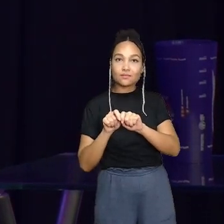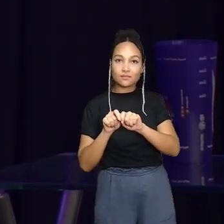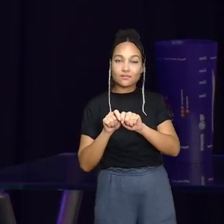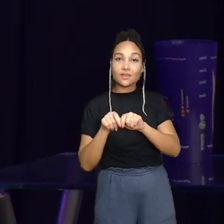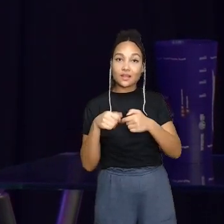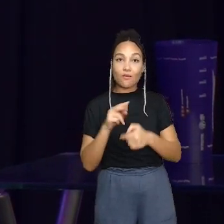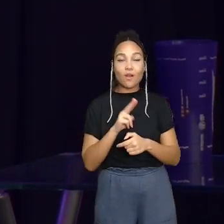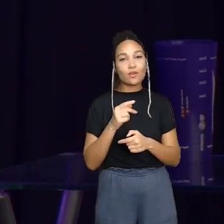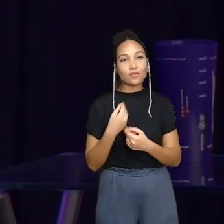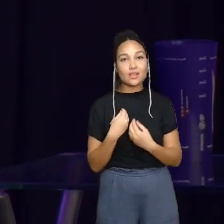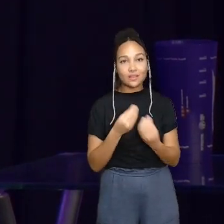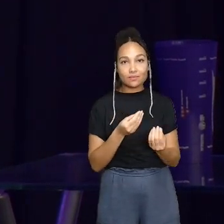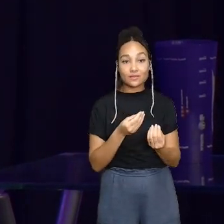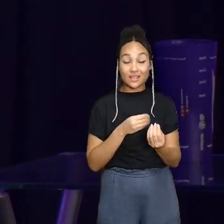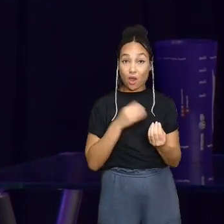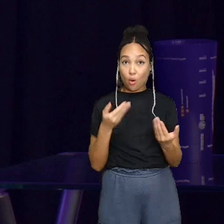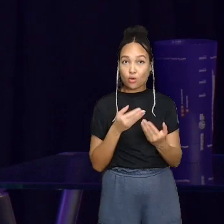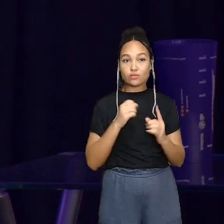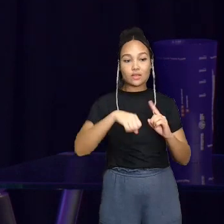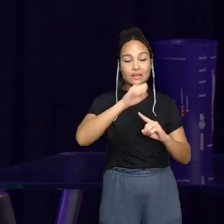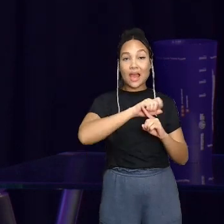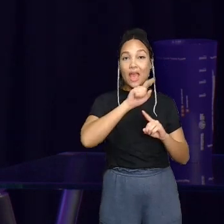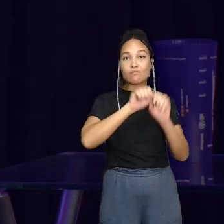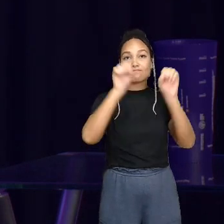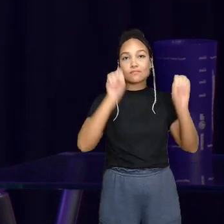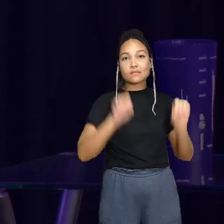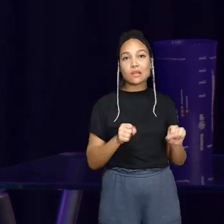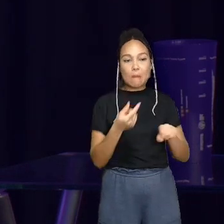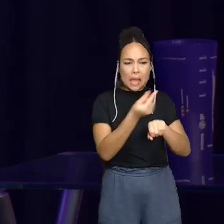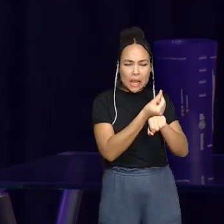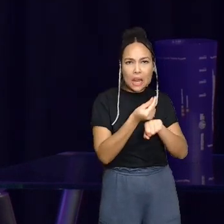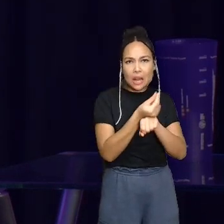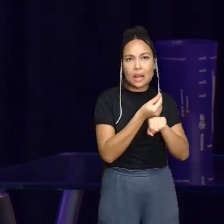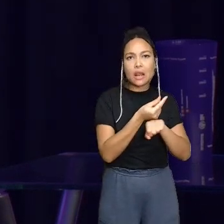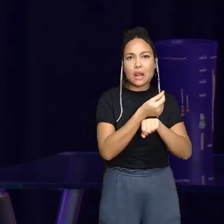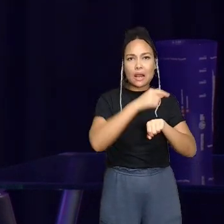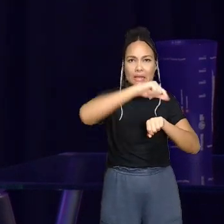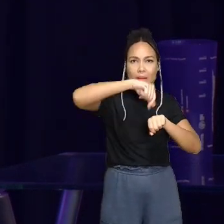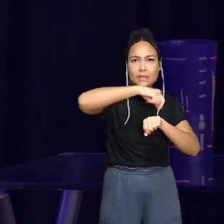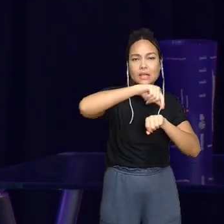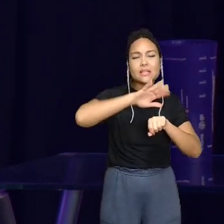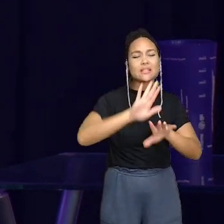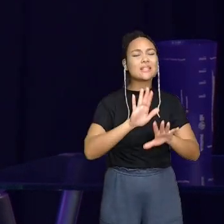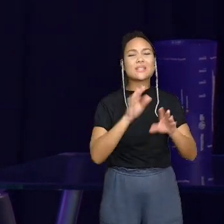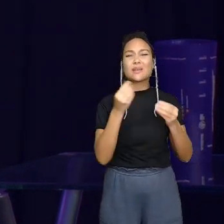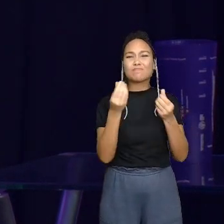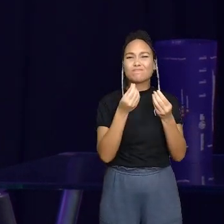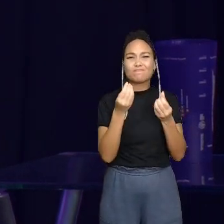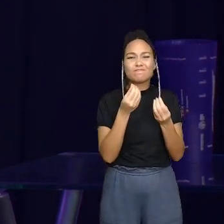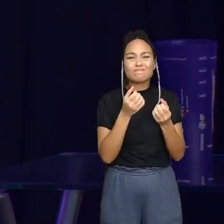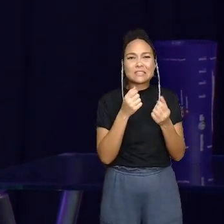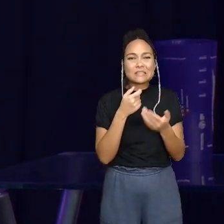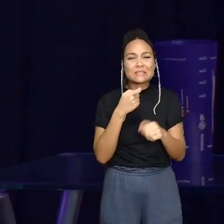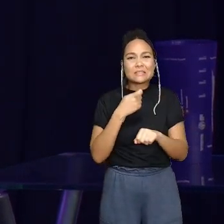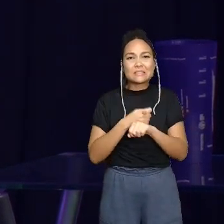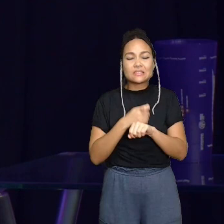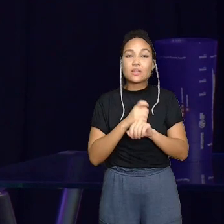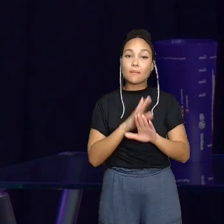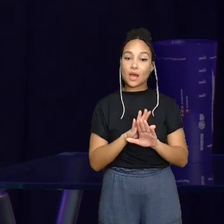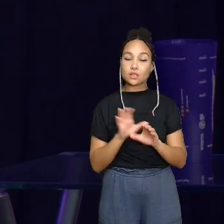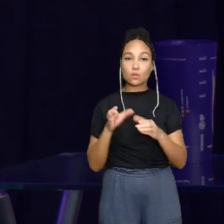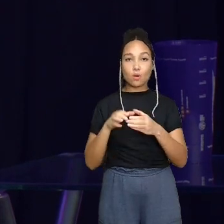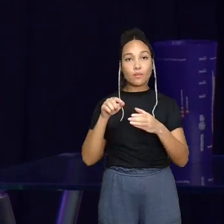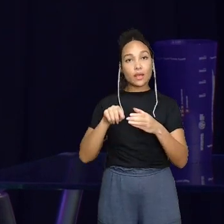sistema capitalista que às vezes é tão doente, é tão duro, né? E o banco de tempo, ele busca reconectar